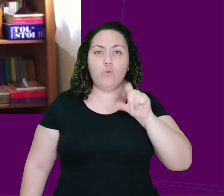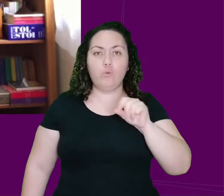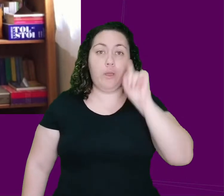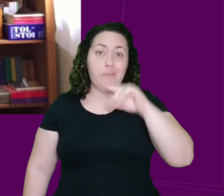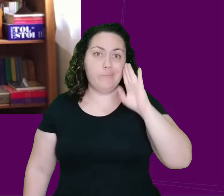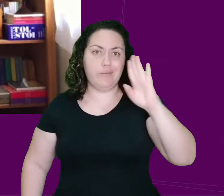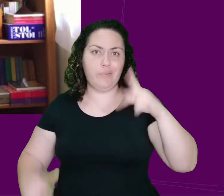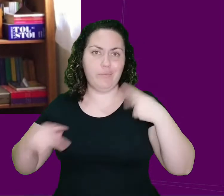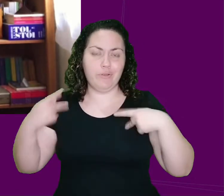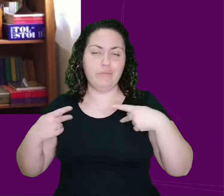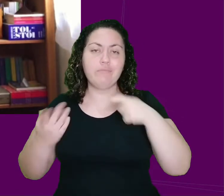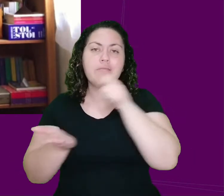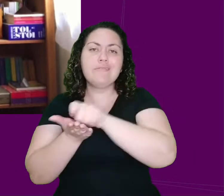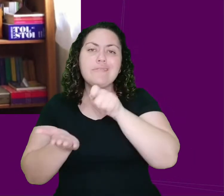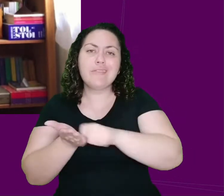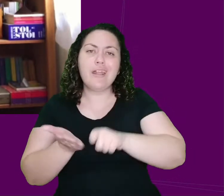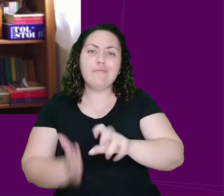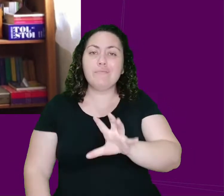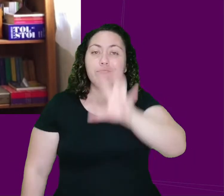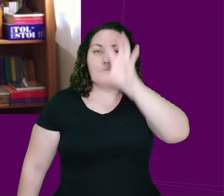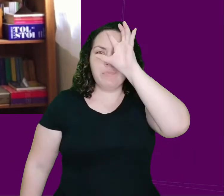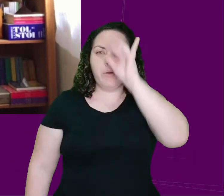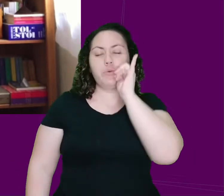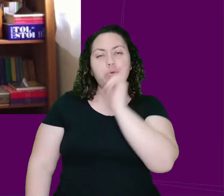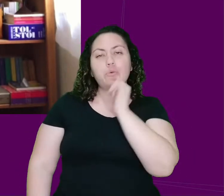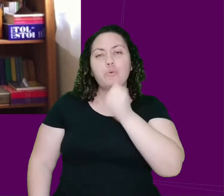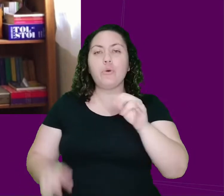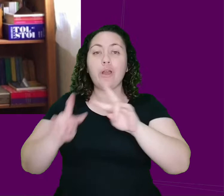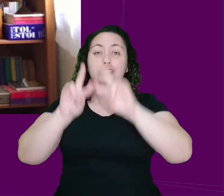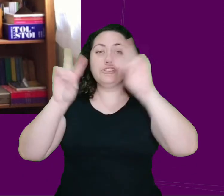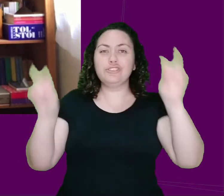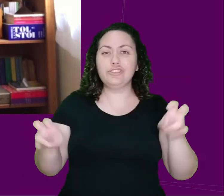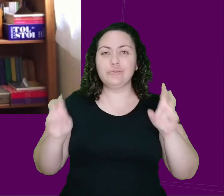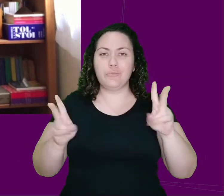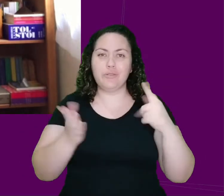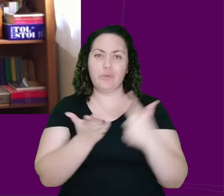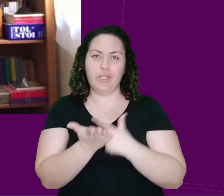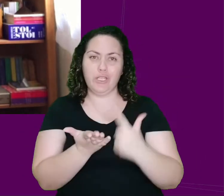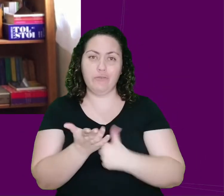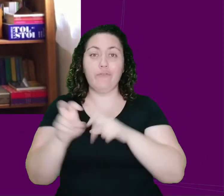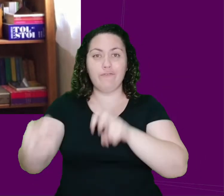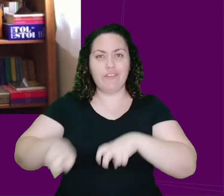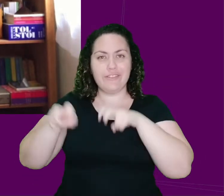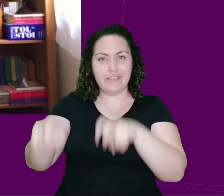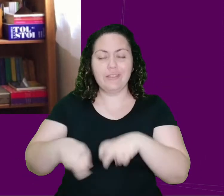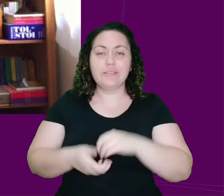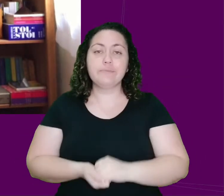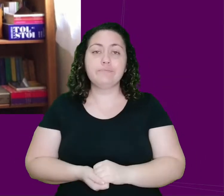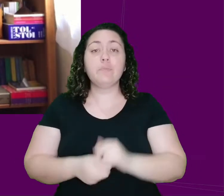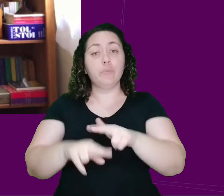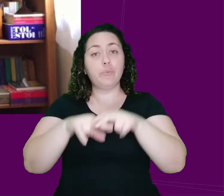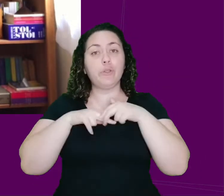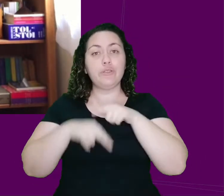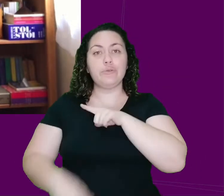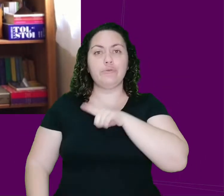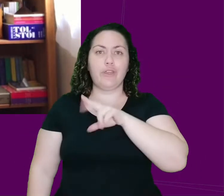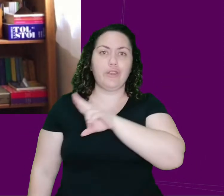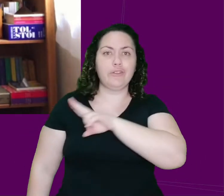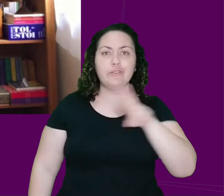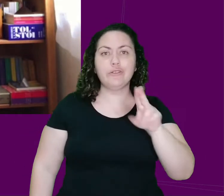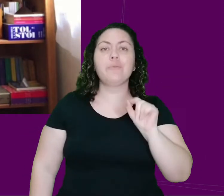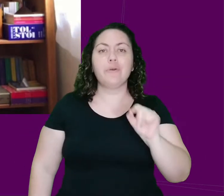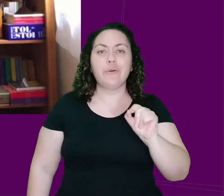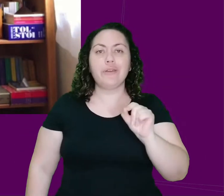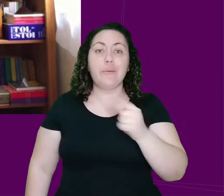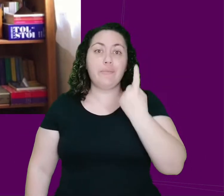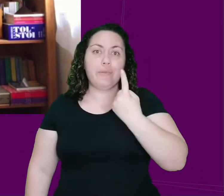suas memórias relatando a vida na fazenda que dá título ao livro. Estamos diante, portanto, de uma narrativa em primeira pessoa e de